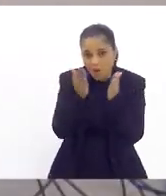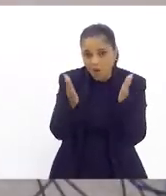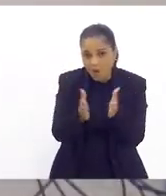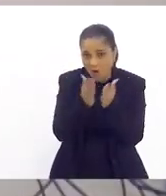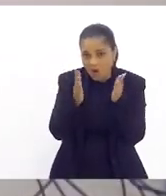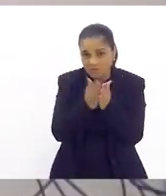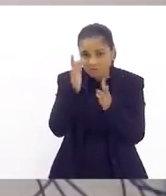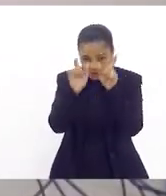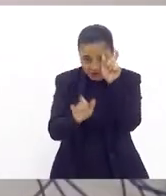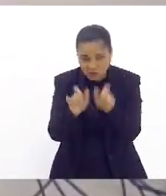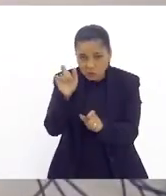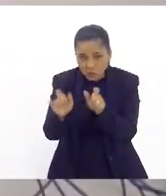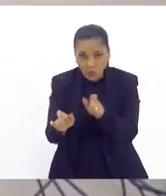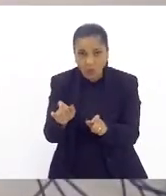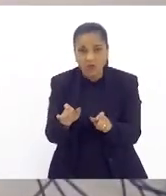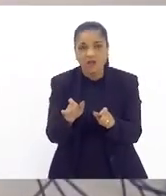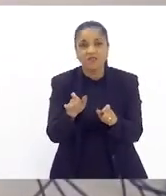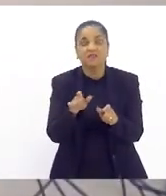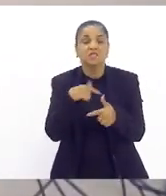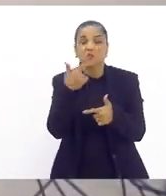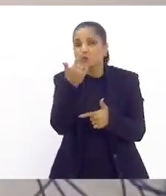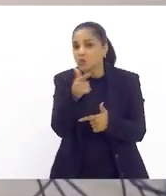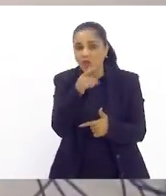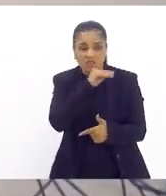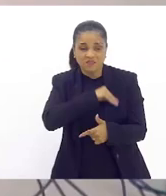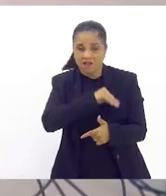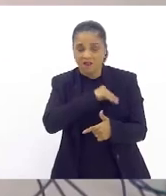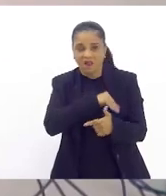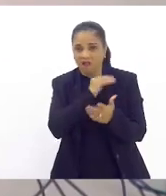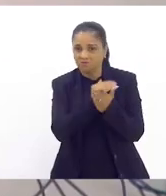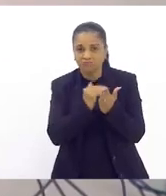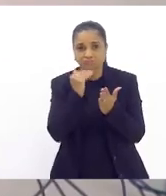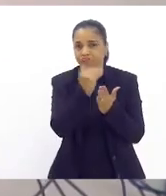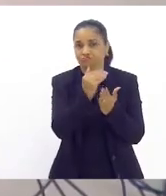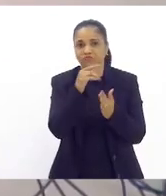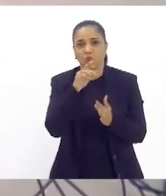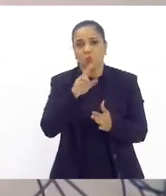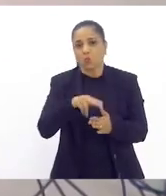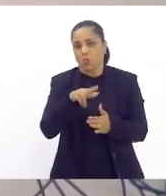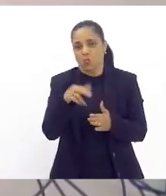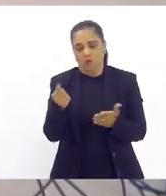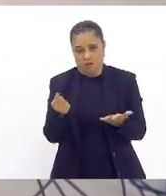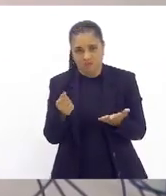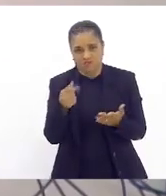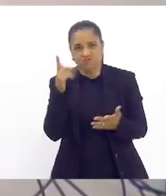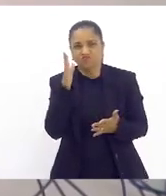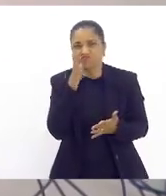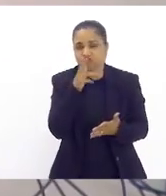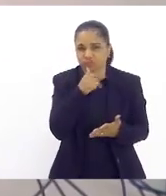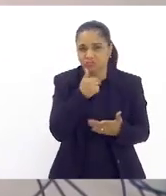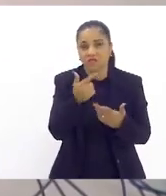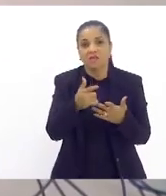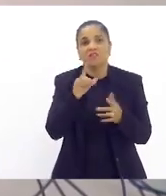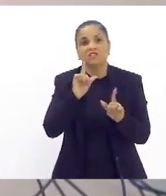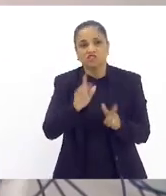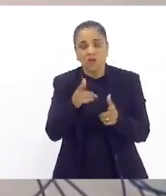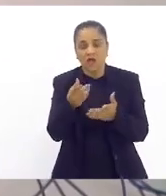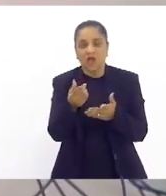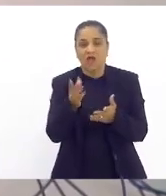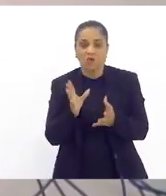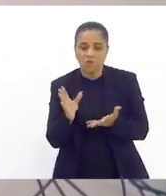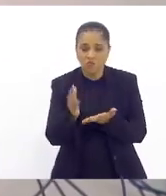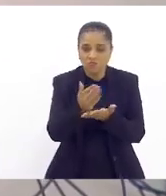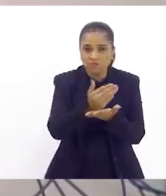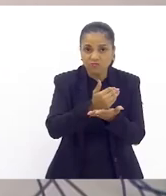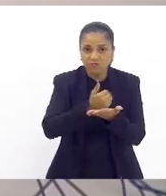dos seus vencimentos há muito tempo inclusive que observam uma depreciação nos seus vencimentos mensais na composição do rendimento do médico